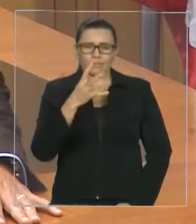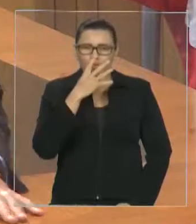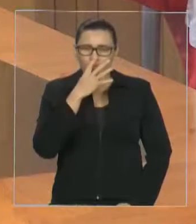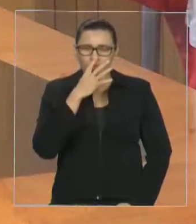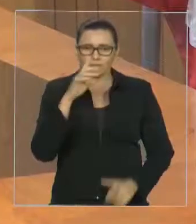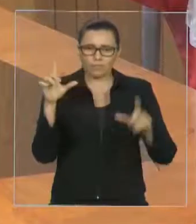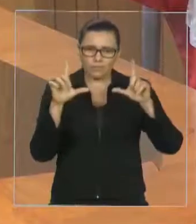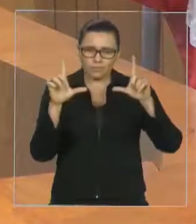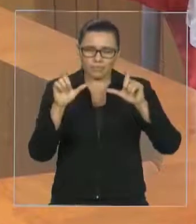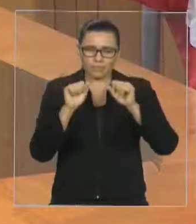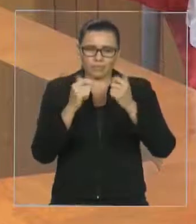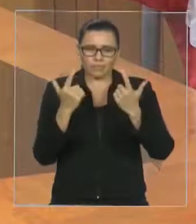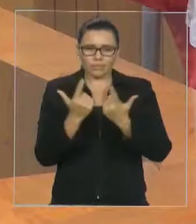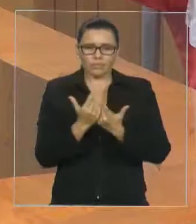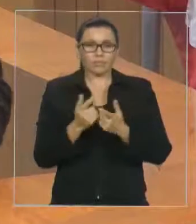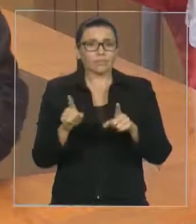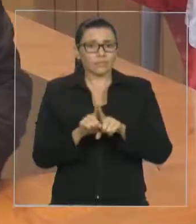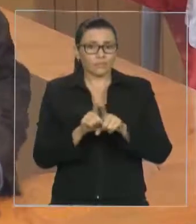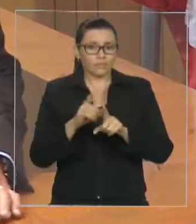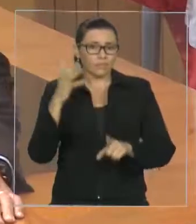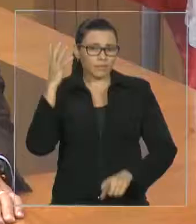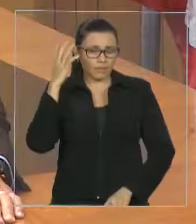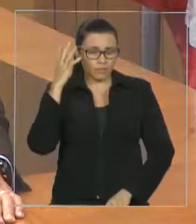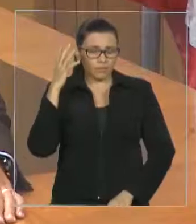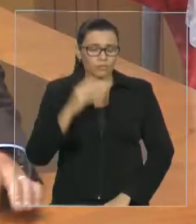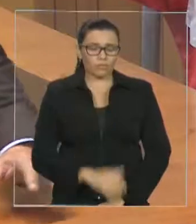Assembleia, da nossa rádio,